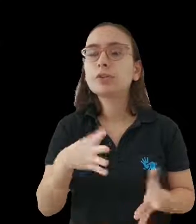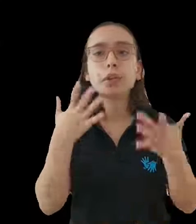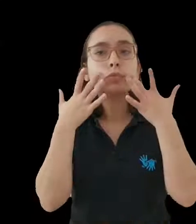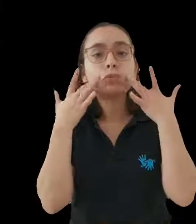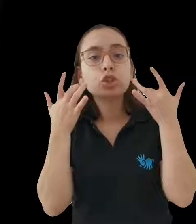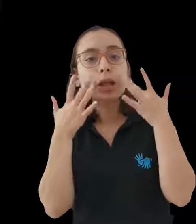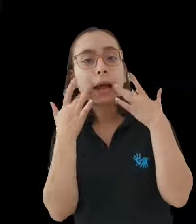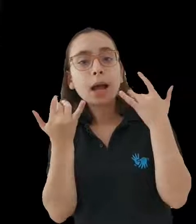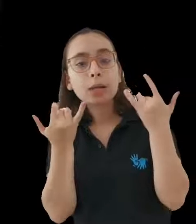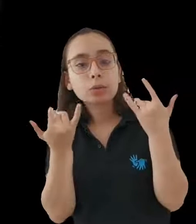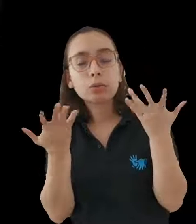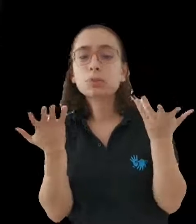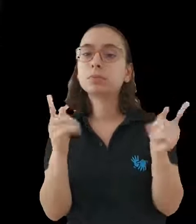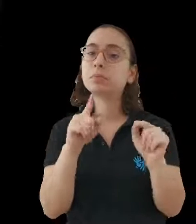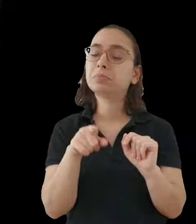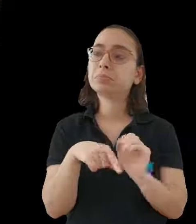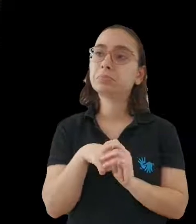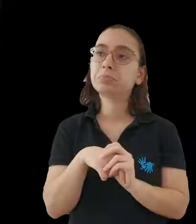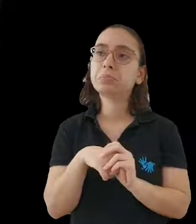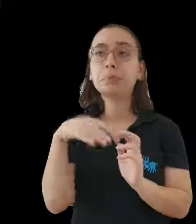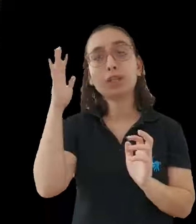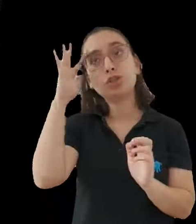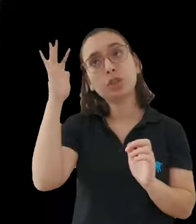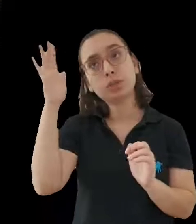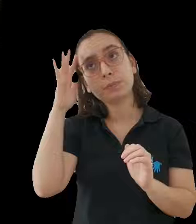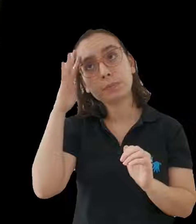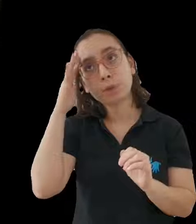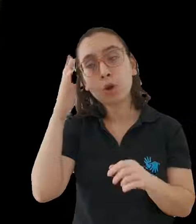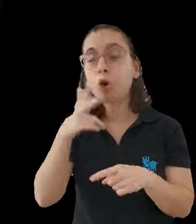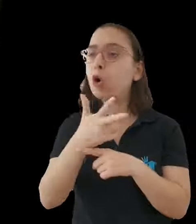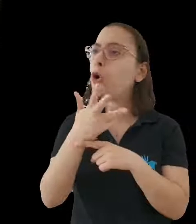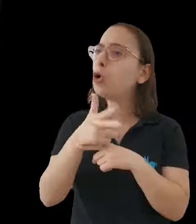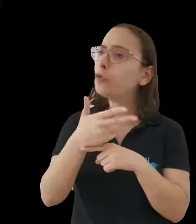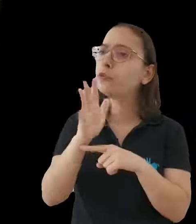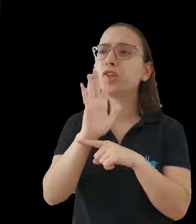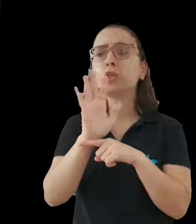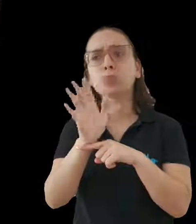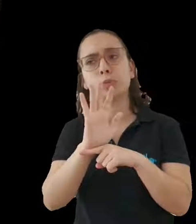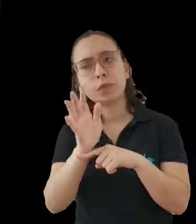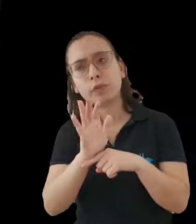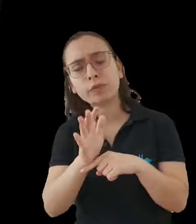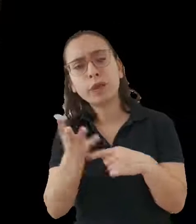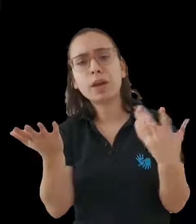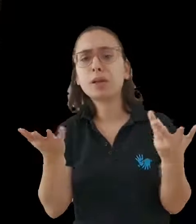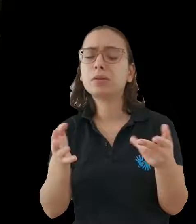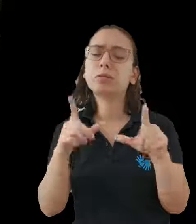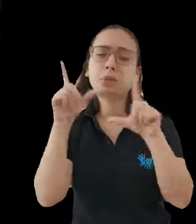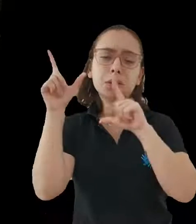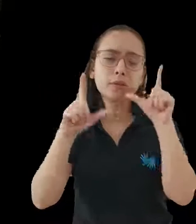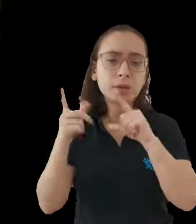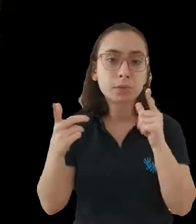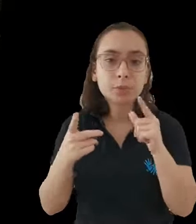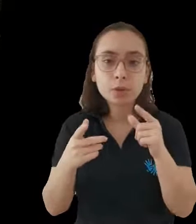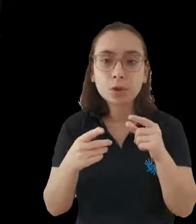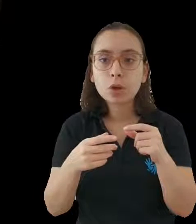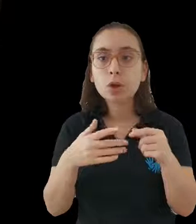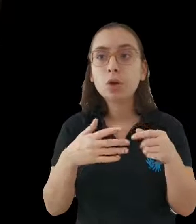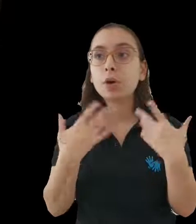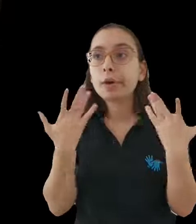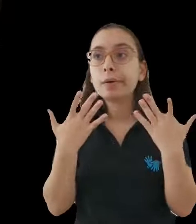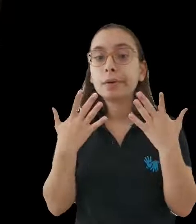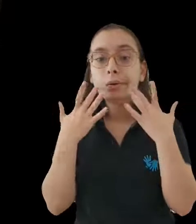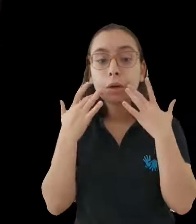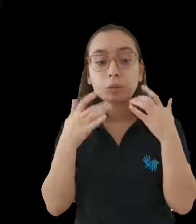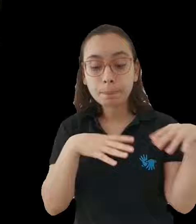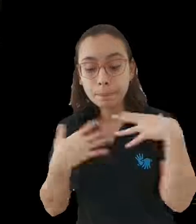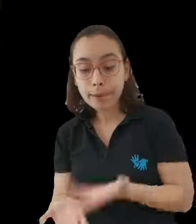de teatro ou estão vendo um filme ou uma novela, né? E de repente o